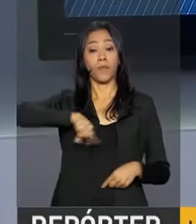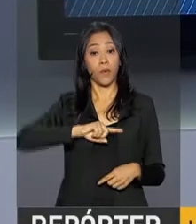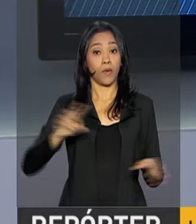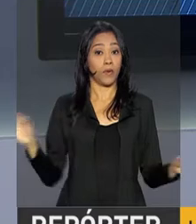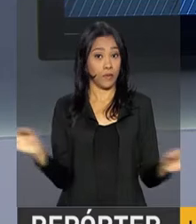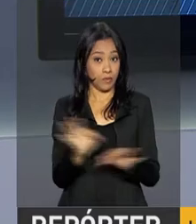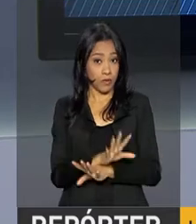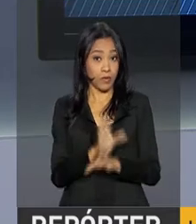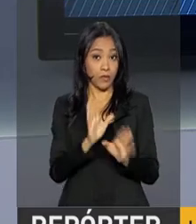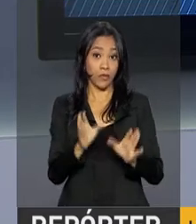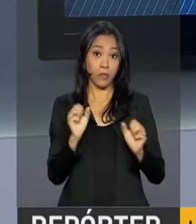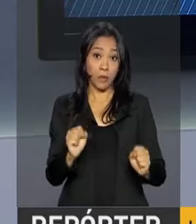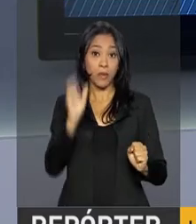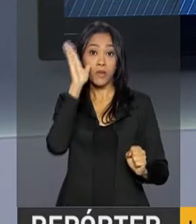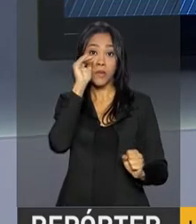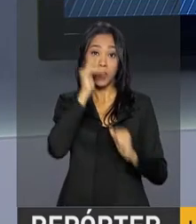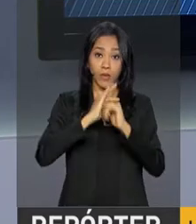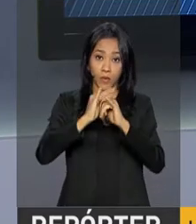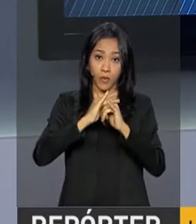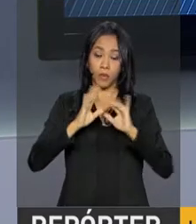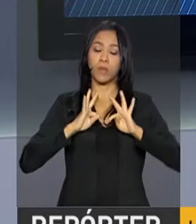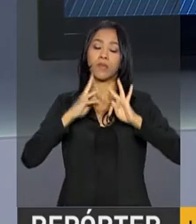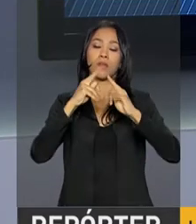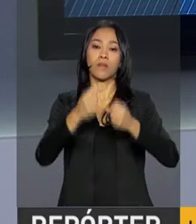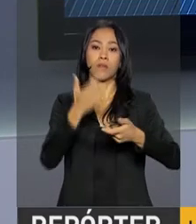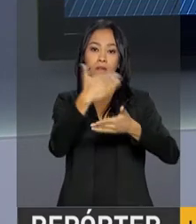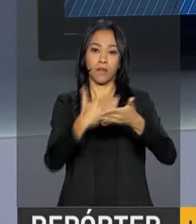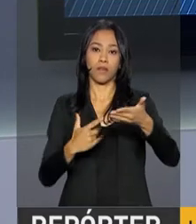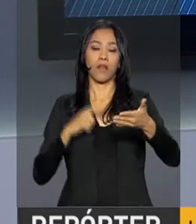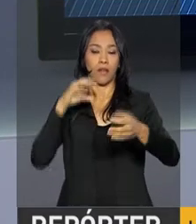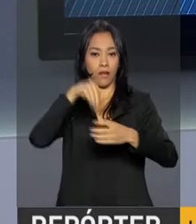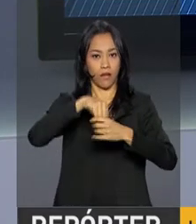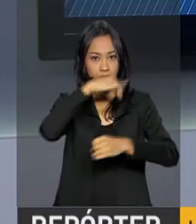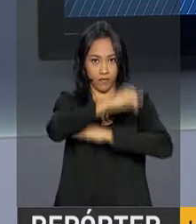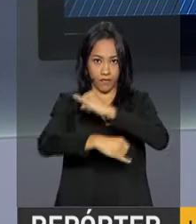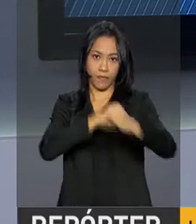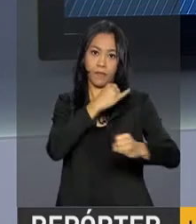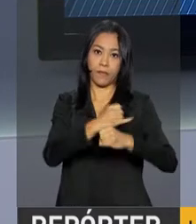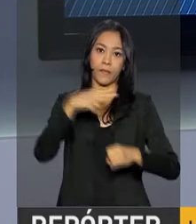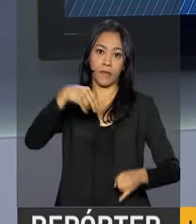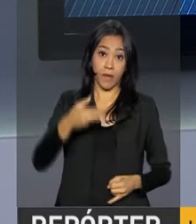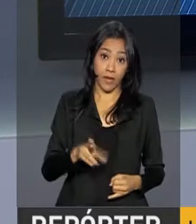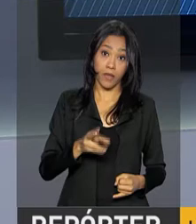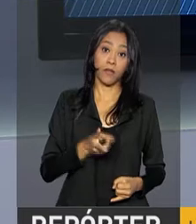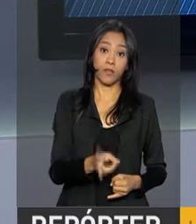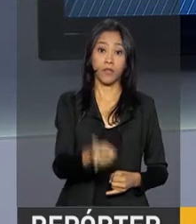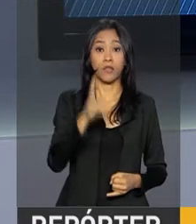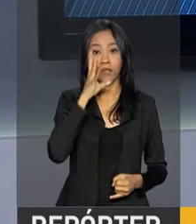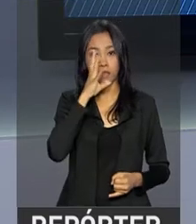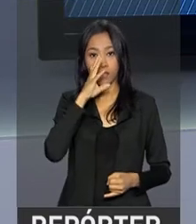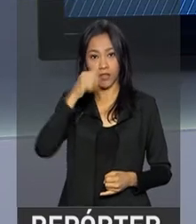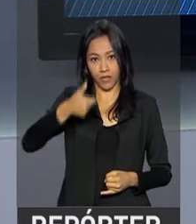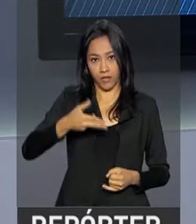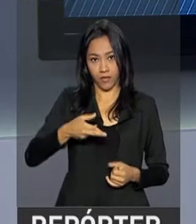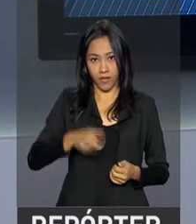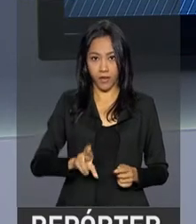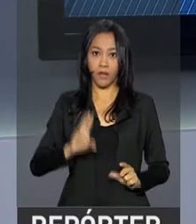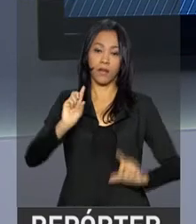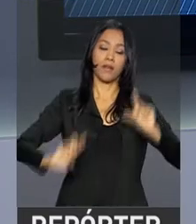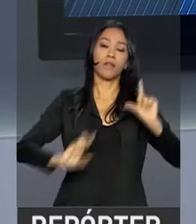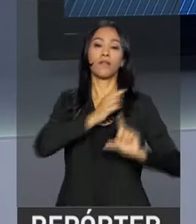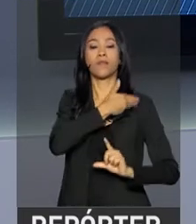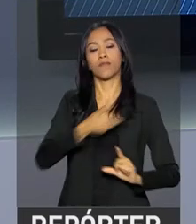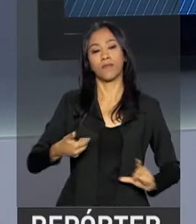rever as reportagens no youtube e toda a nossa programação também está na página da nbr na internet continue com a gente aqui na